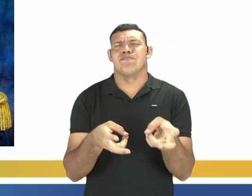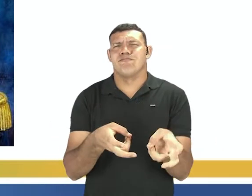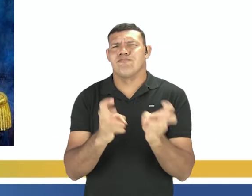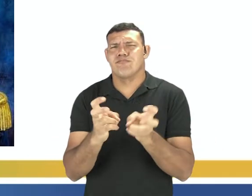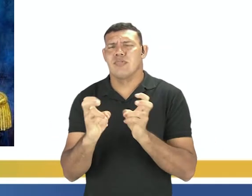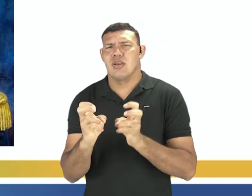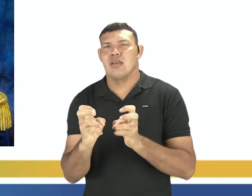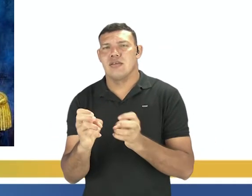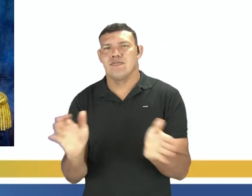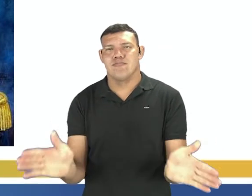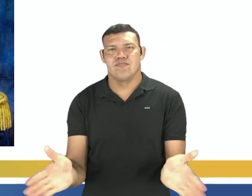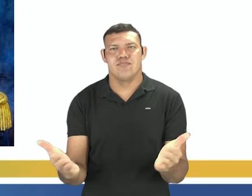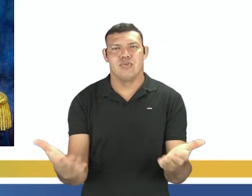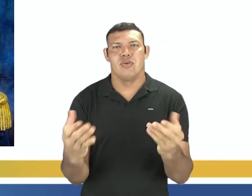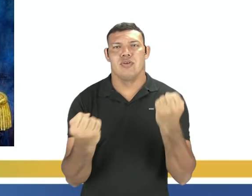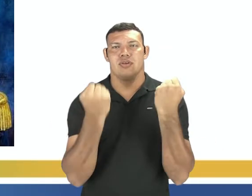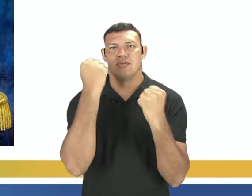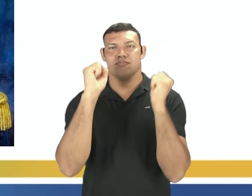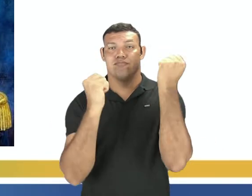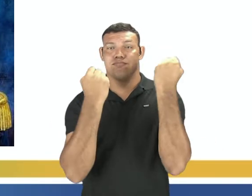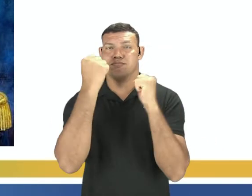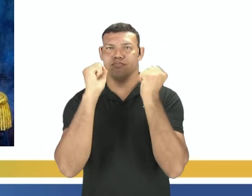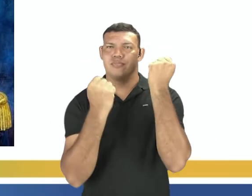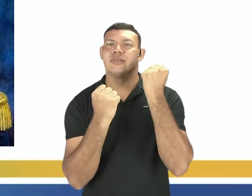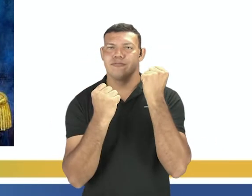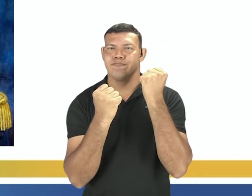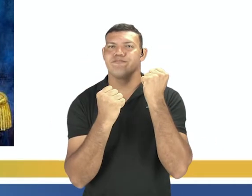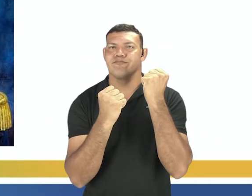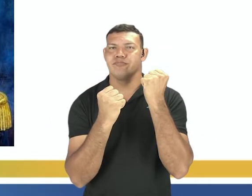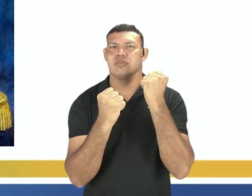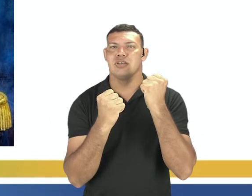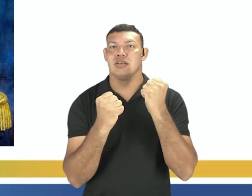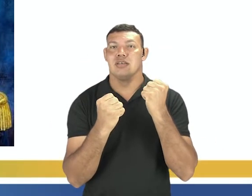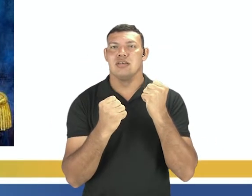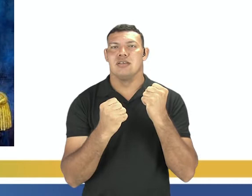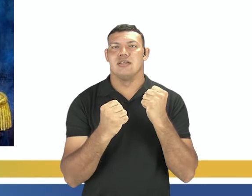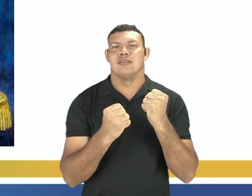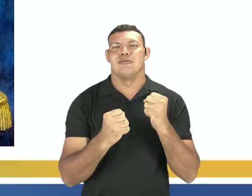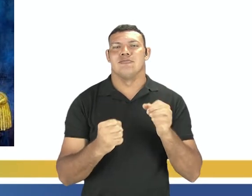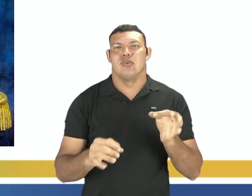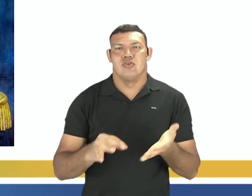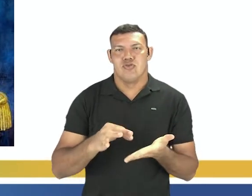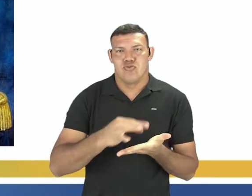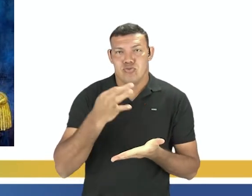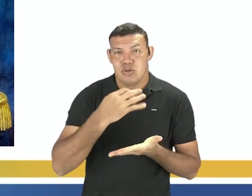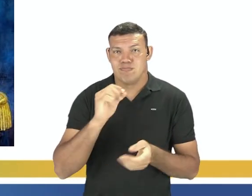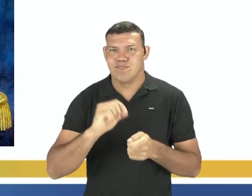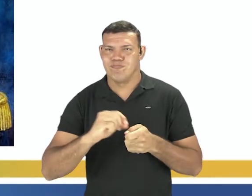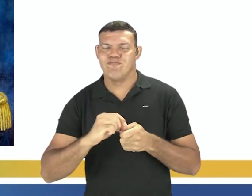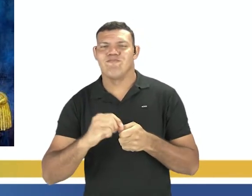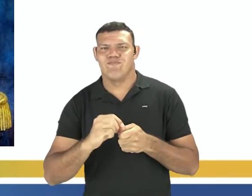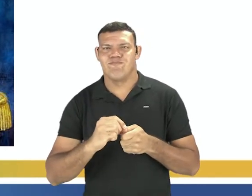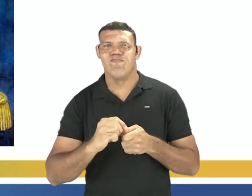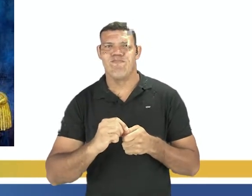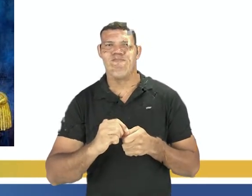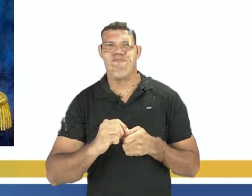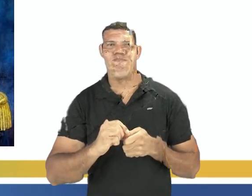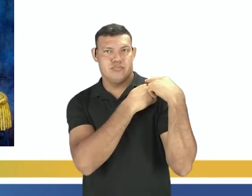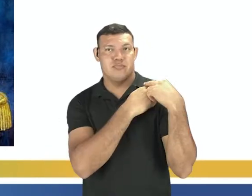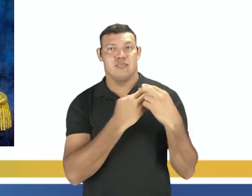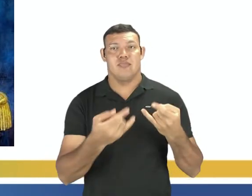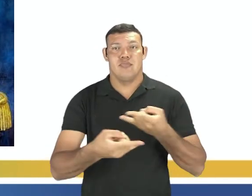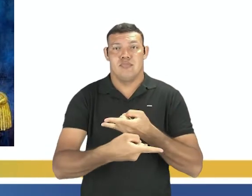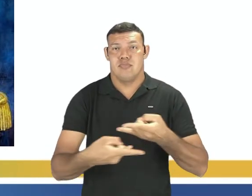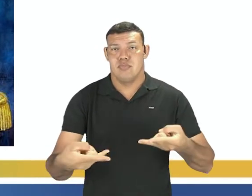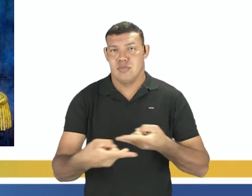de estímulo à industrialização, né? E isso também vai deixar os cafeicultores assim um pouco chateados. E ele passa também